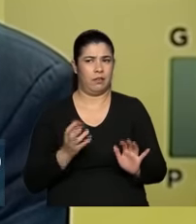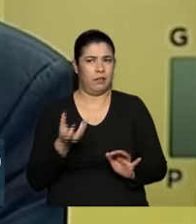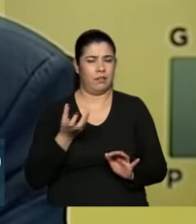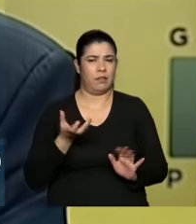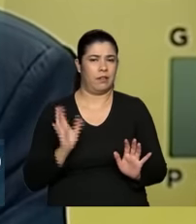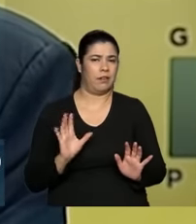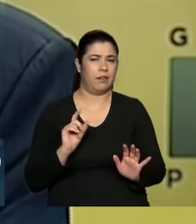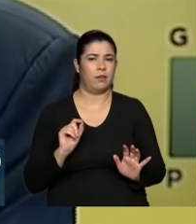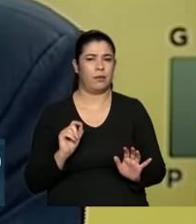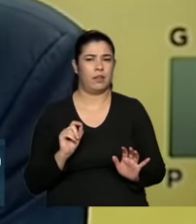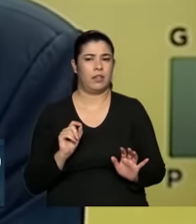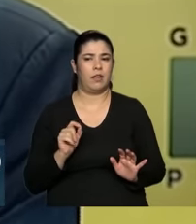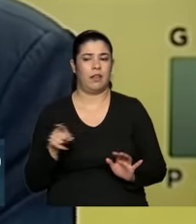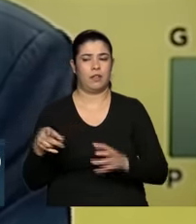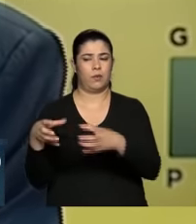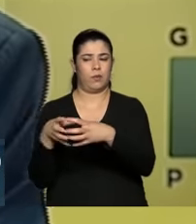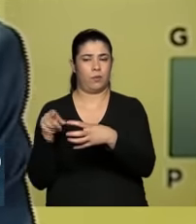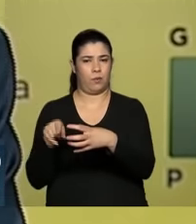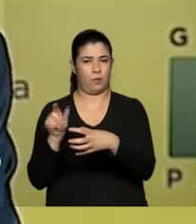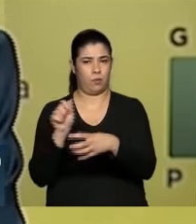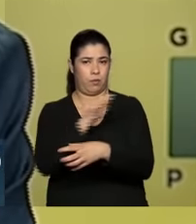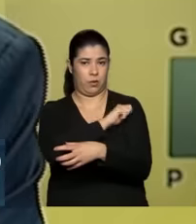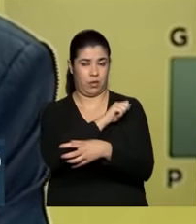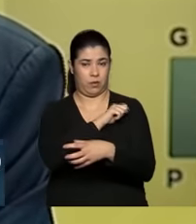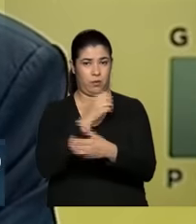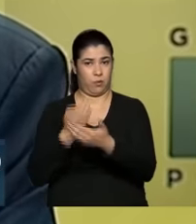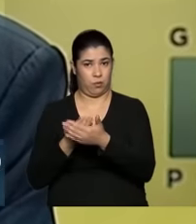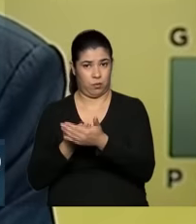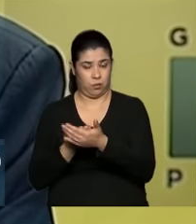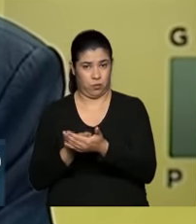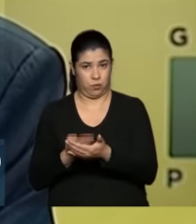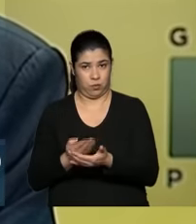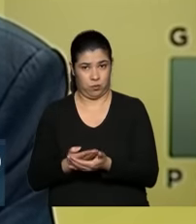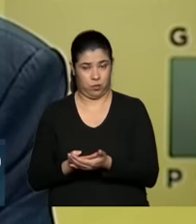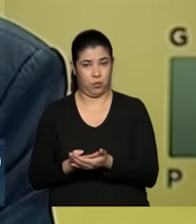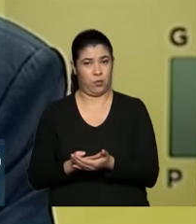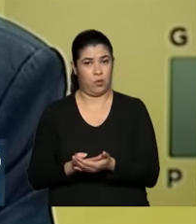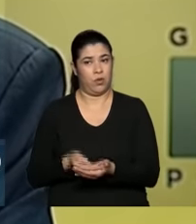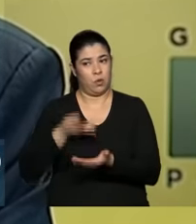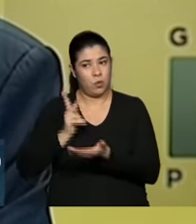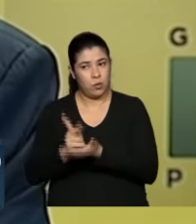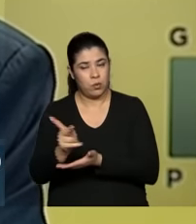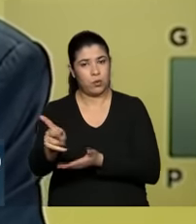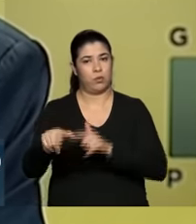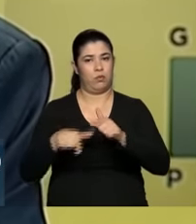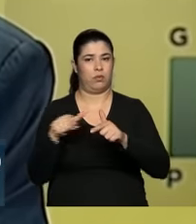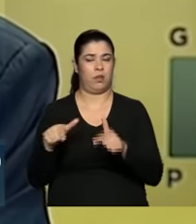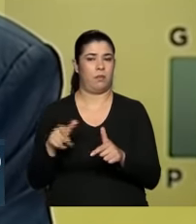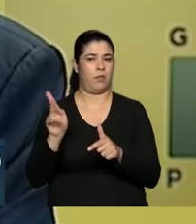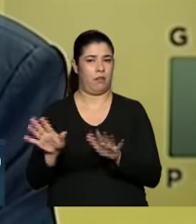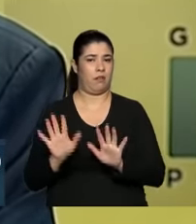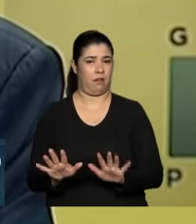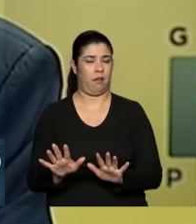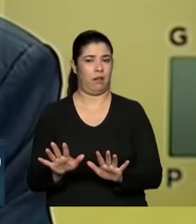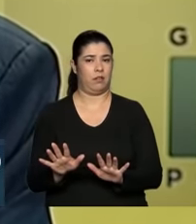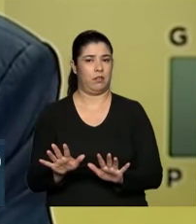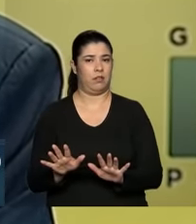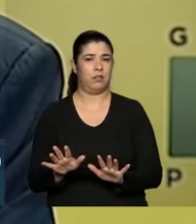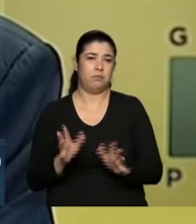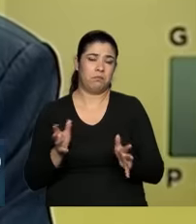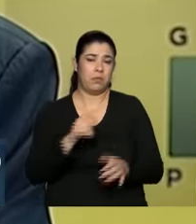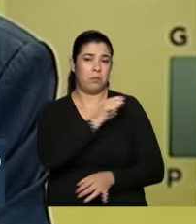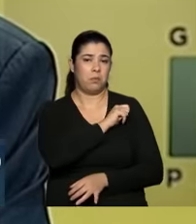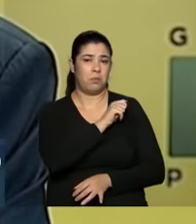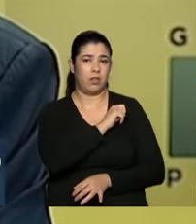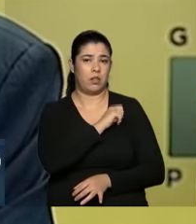querer que os alunos que se formem nessas faculdades fiquem raízes na região. Uma crítica que às vezes é feita é: sim, o